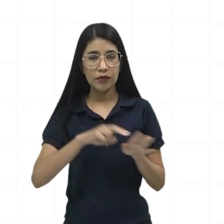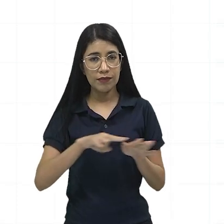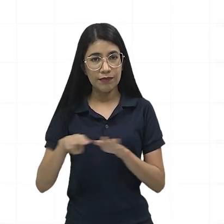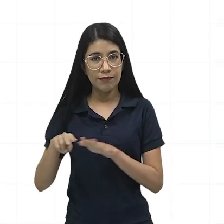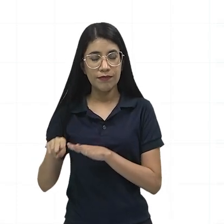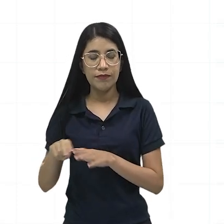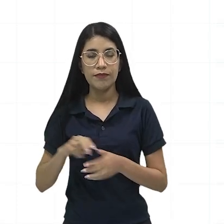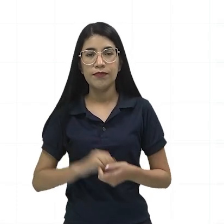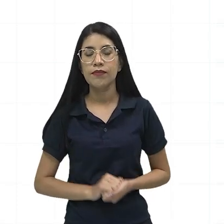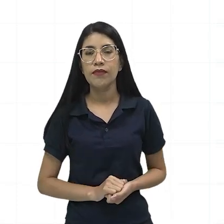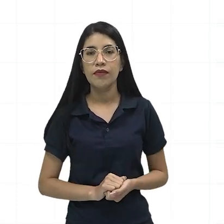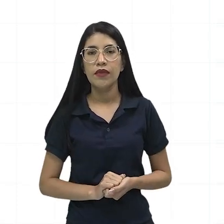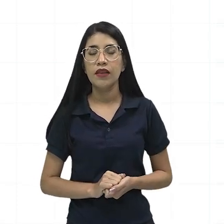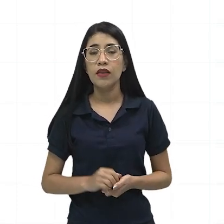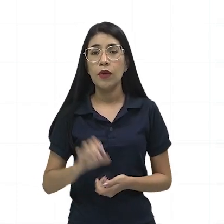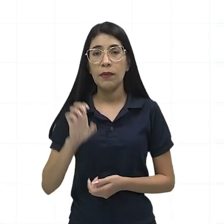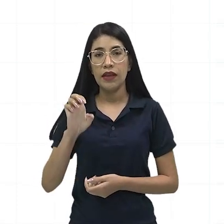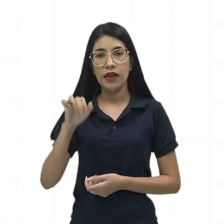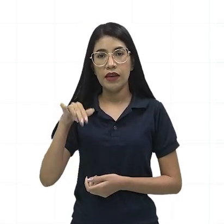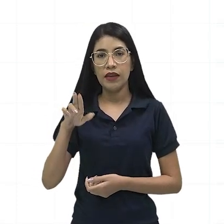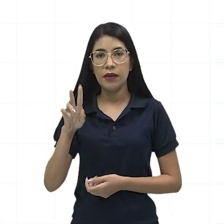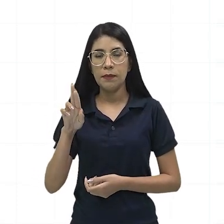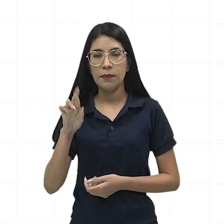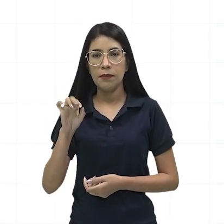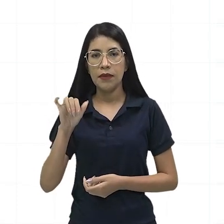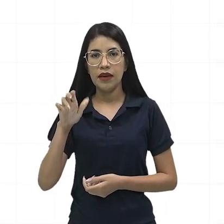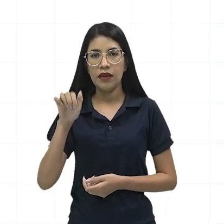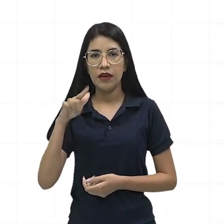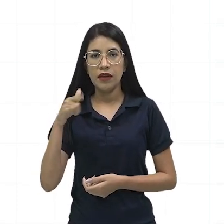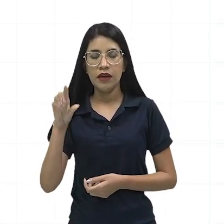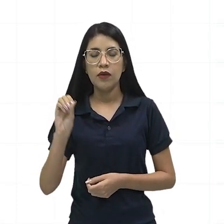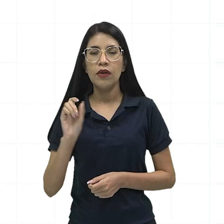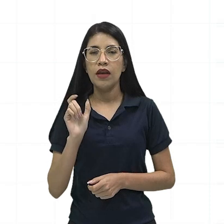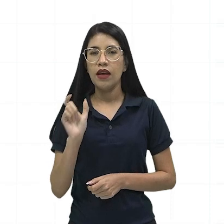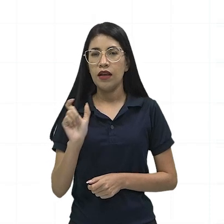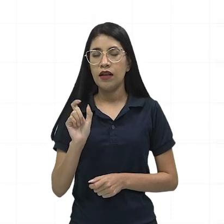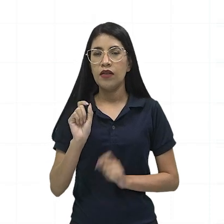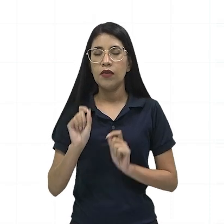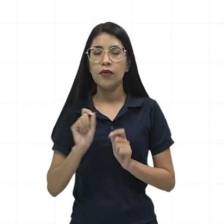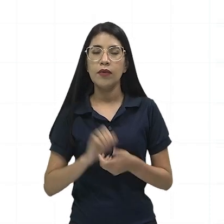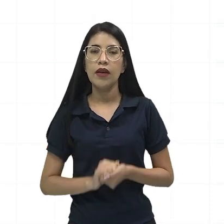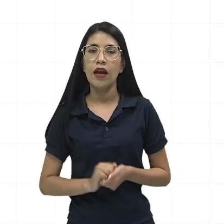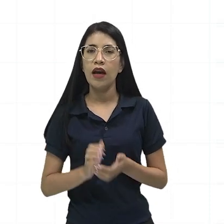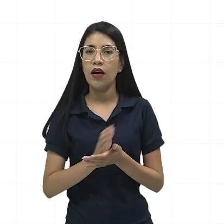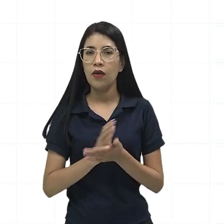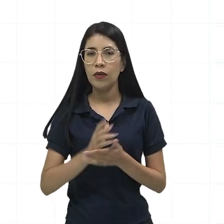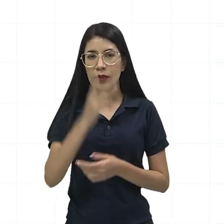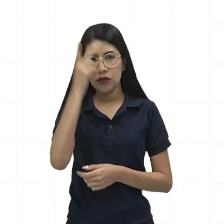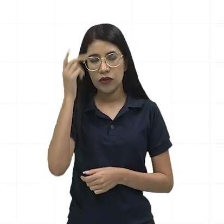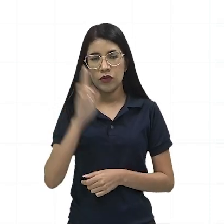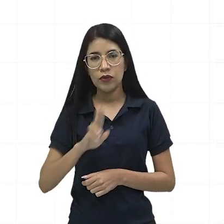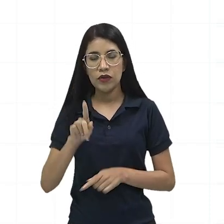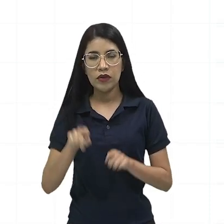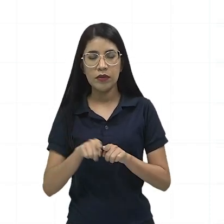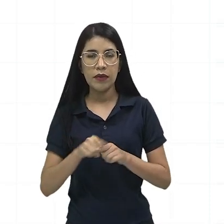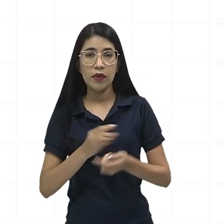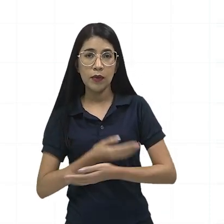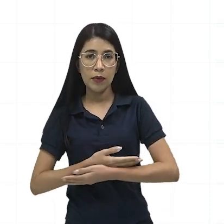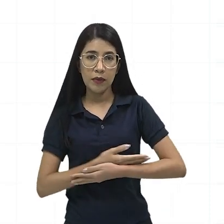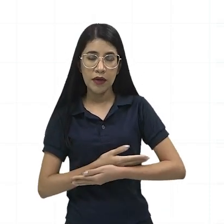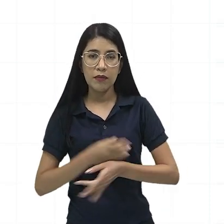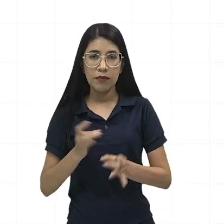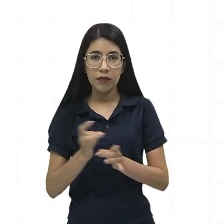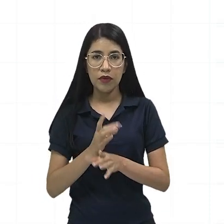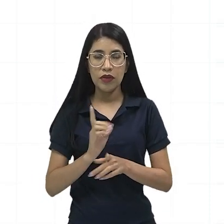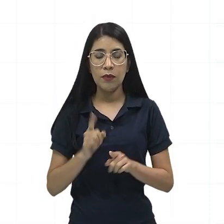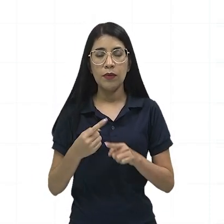embrião é falado, mas alguns já chamam, né, usualmente de bebê. Porque esse